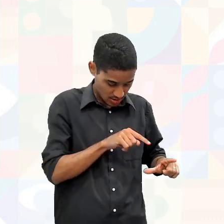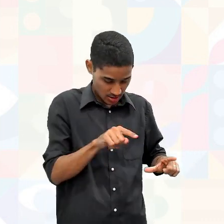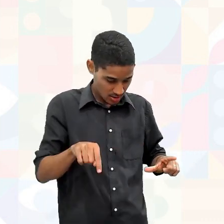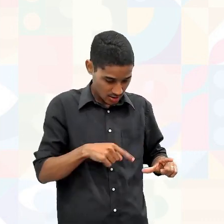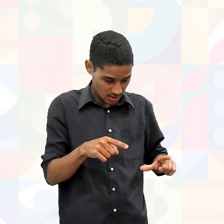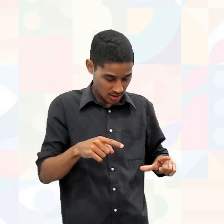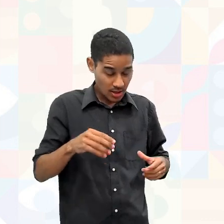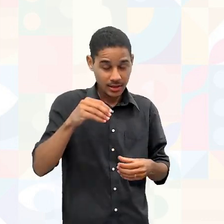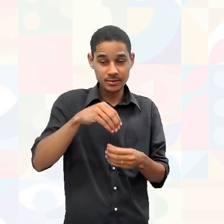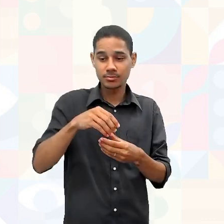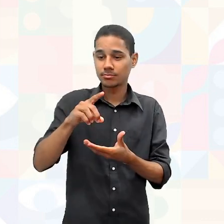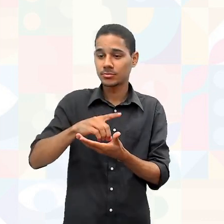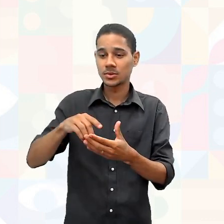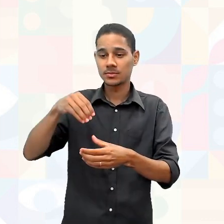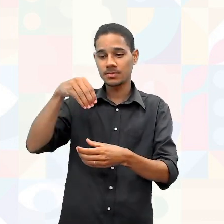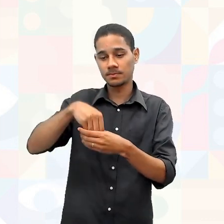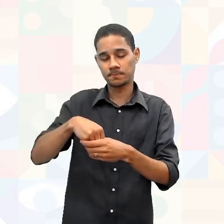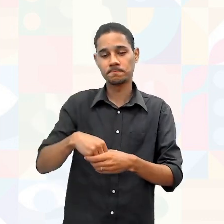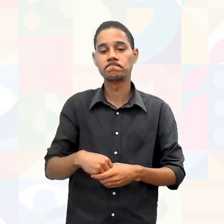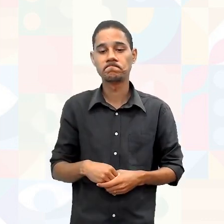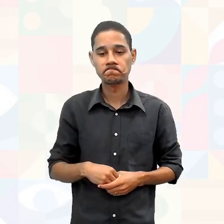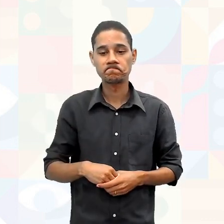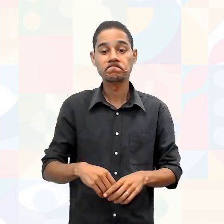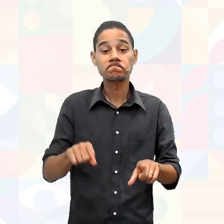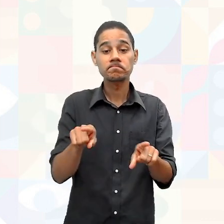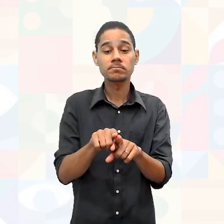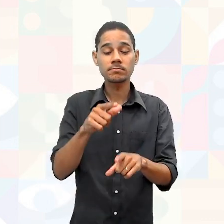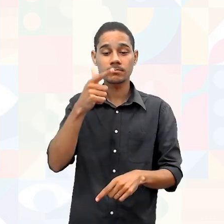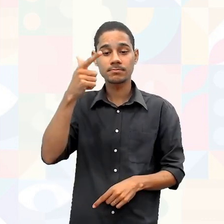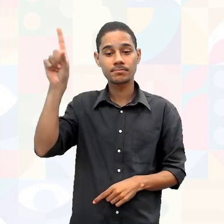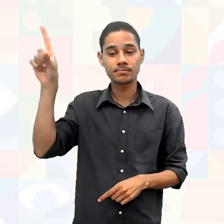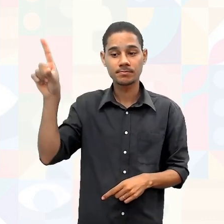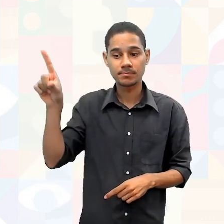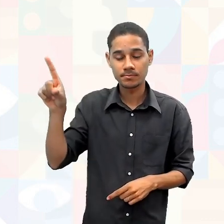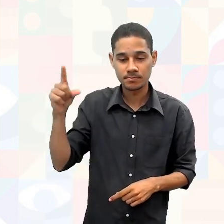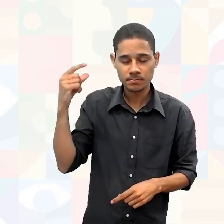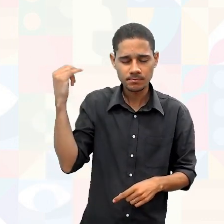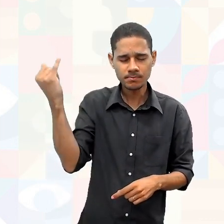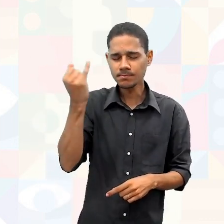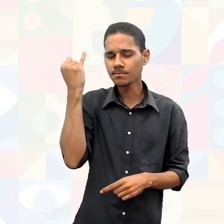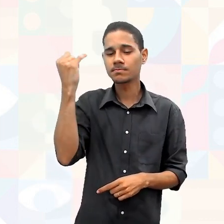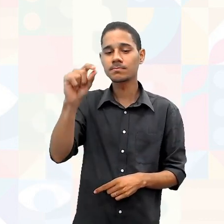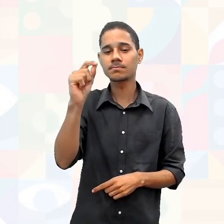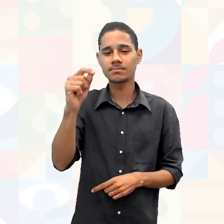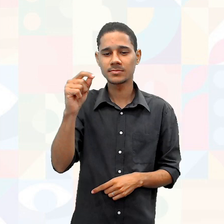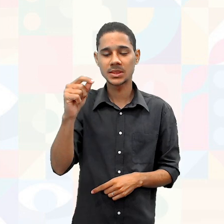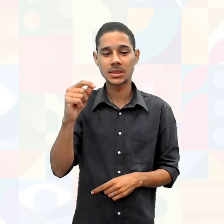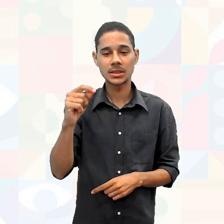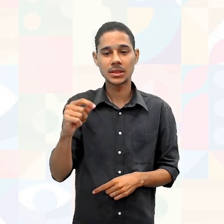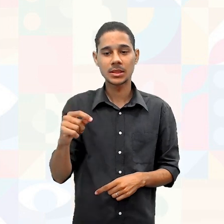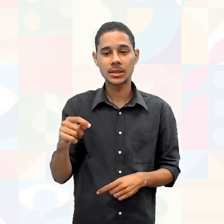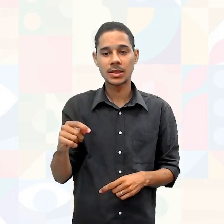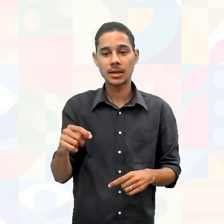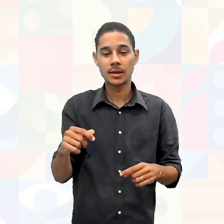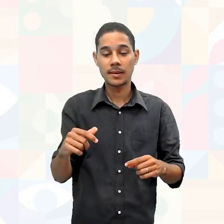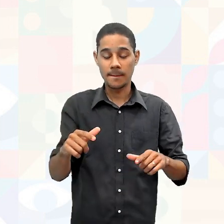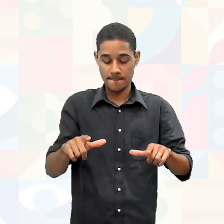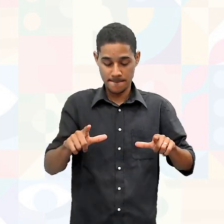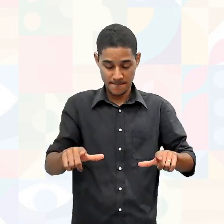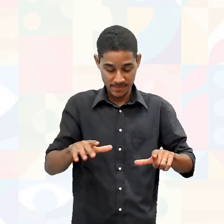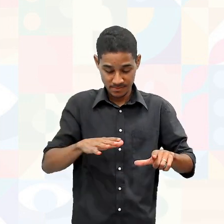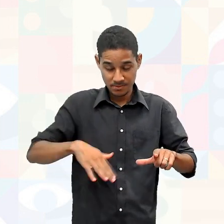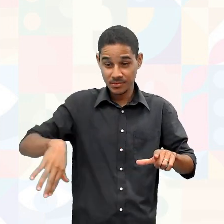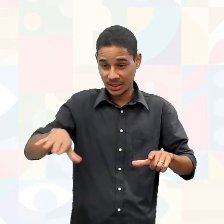de interiores, tá certo? Outra questão muito forte dentro do design de interiores é a planta de teto e forro, né? Você